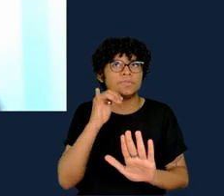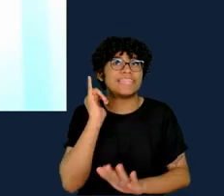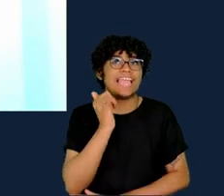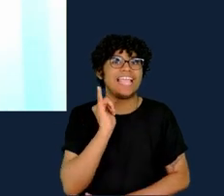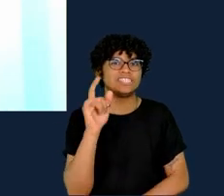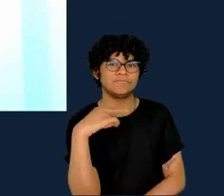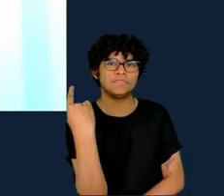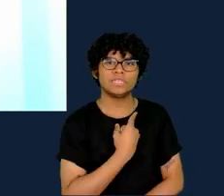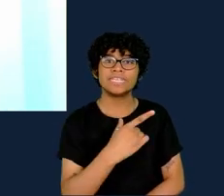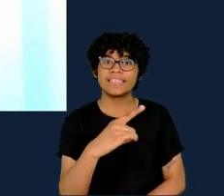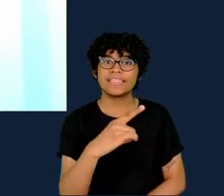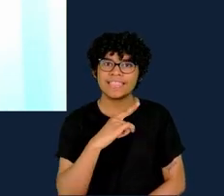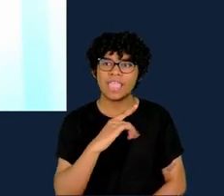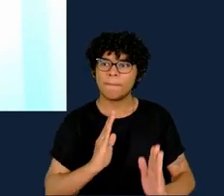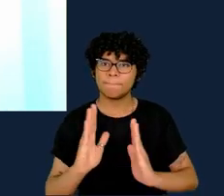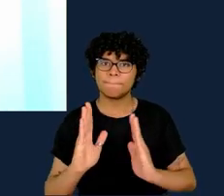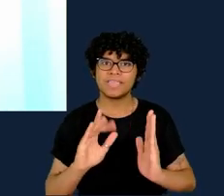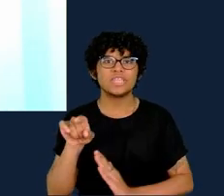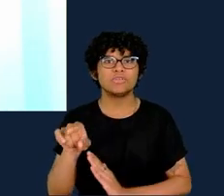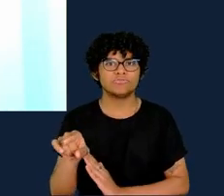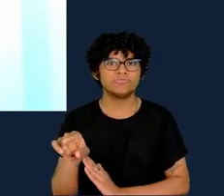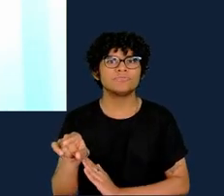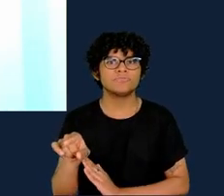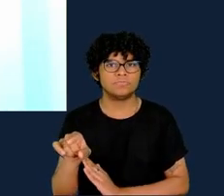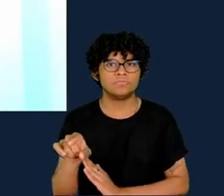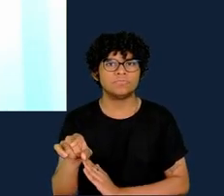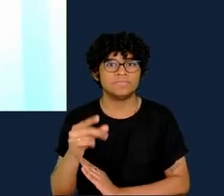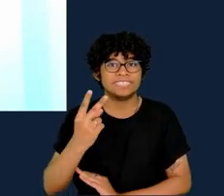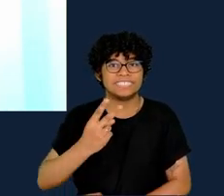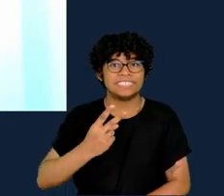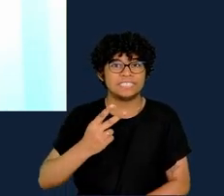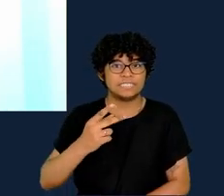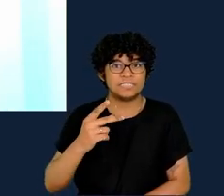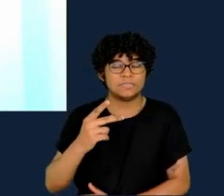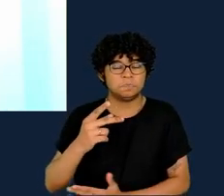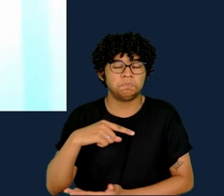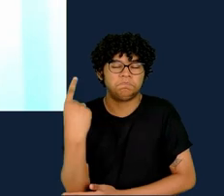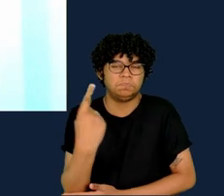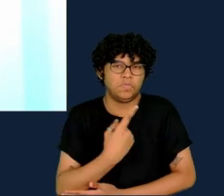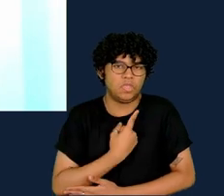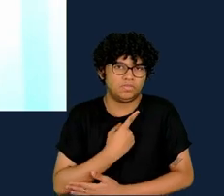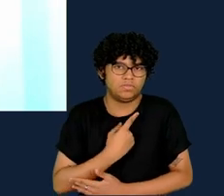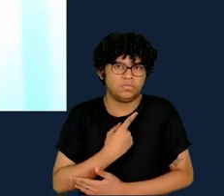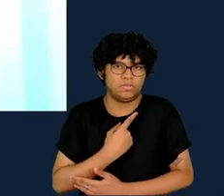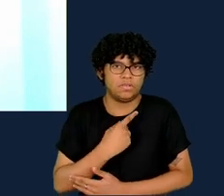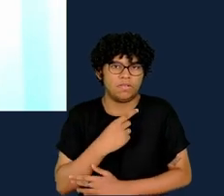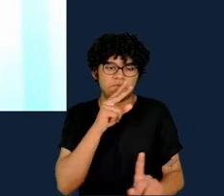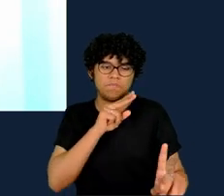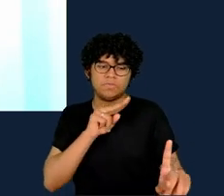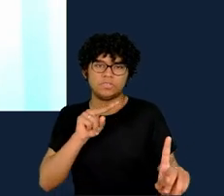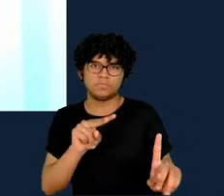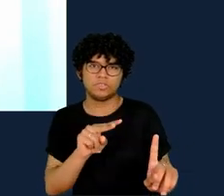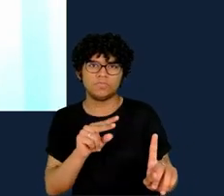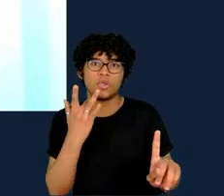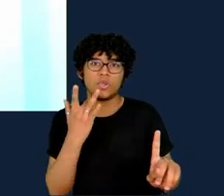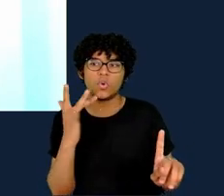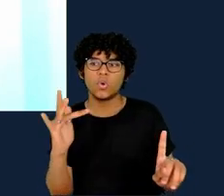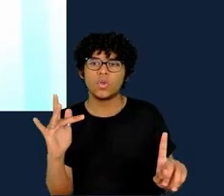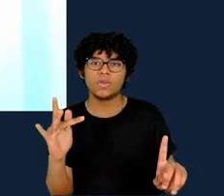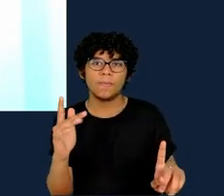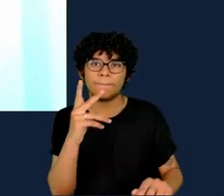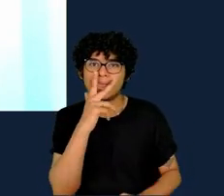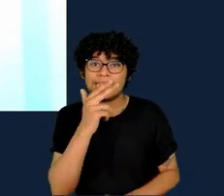desses momentos, né? No caso, para a gente, segundo as nossas narrativas, o ouro é um cocô de um